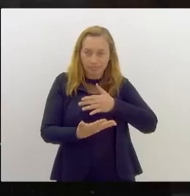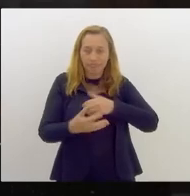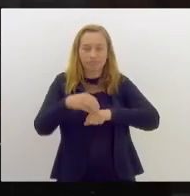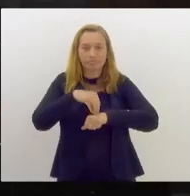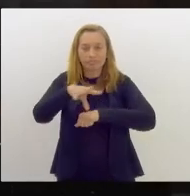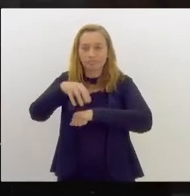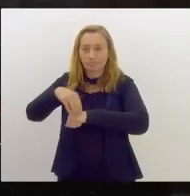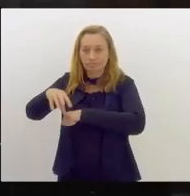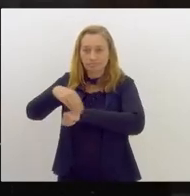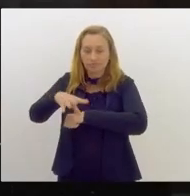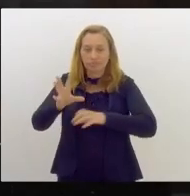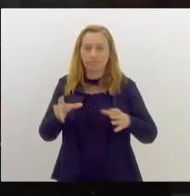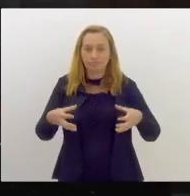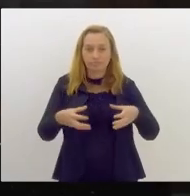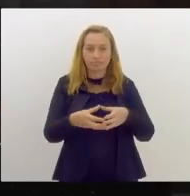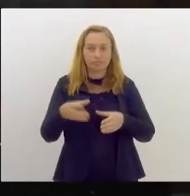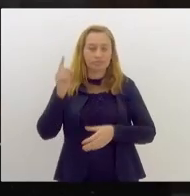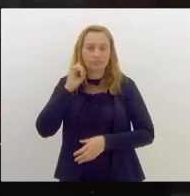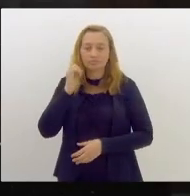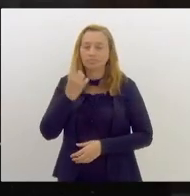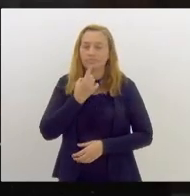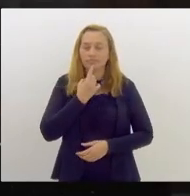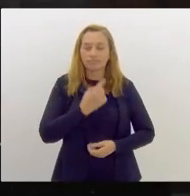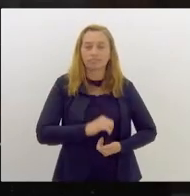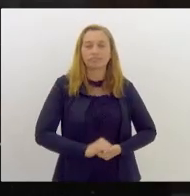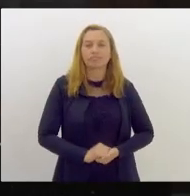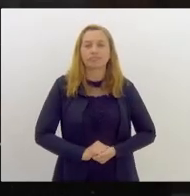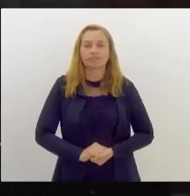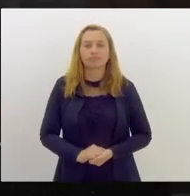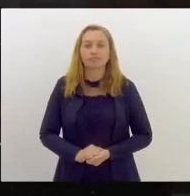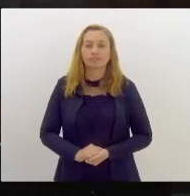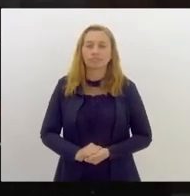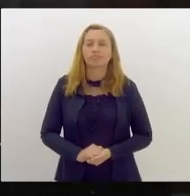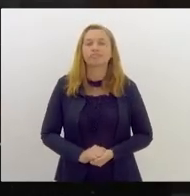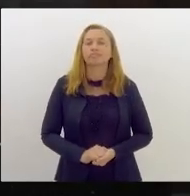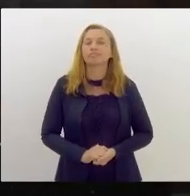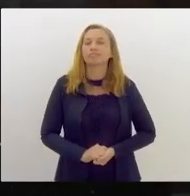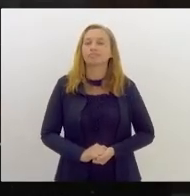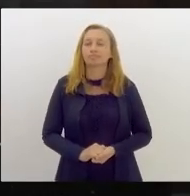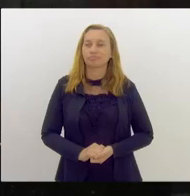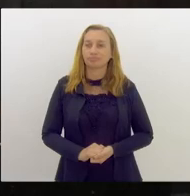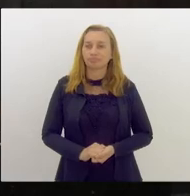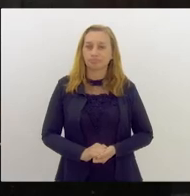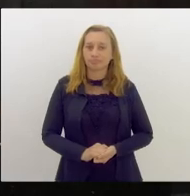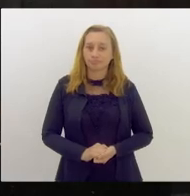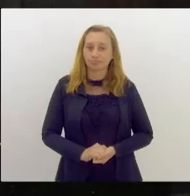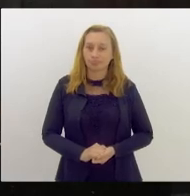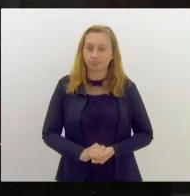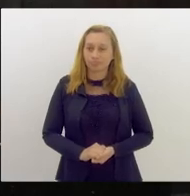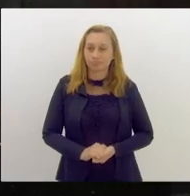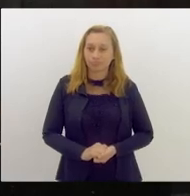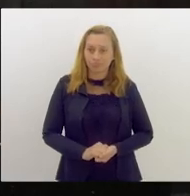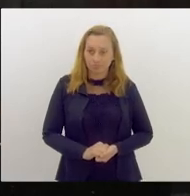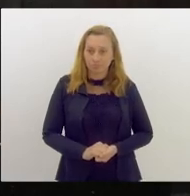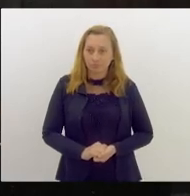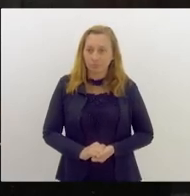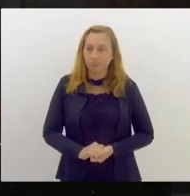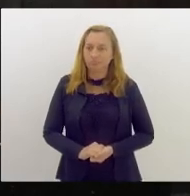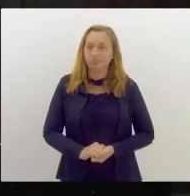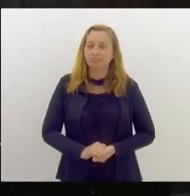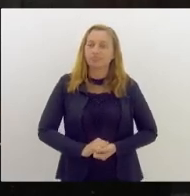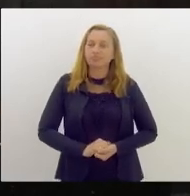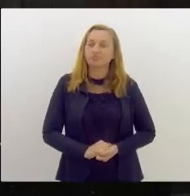da linguagem de libras que leva a nossa voz aos deficientes auditivos